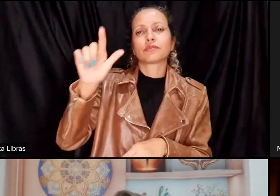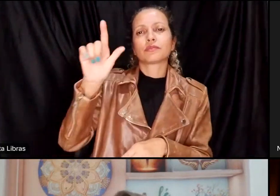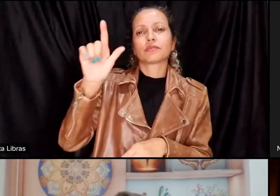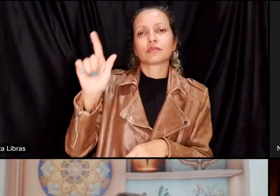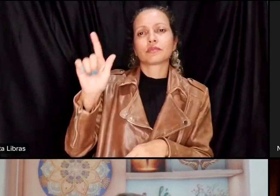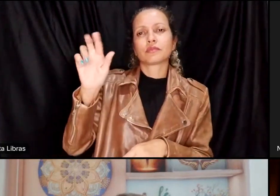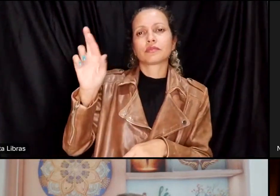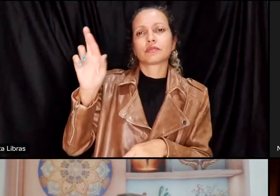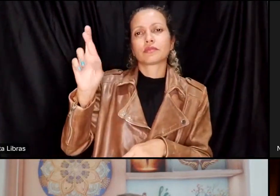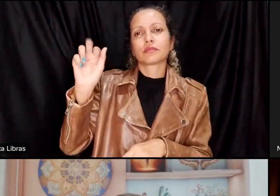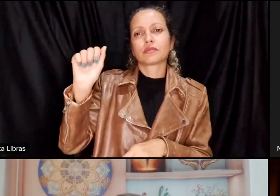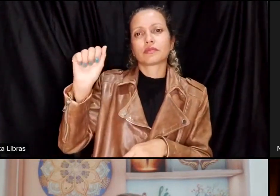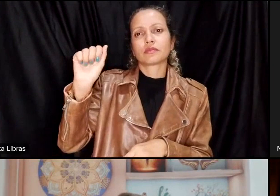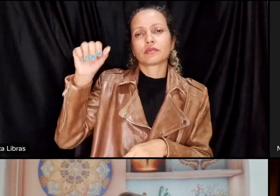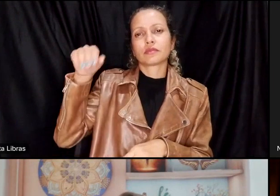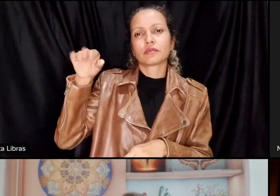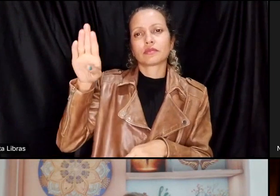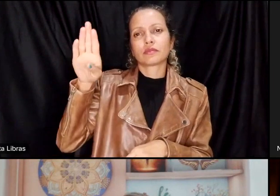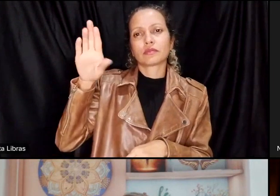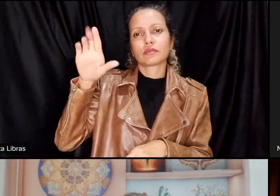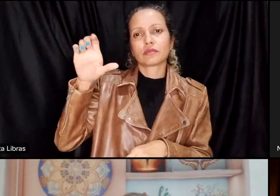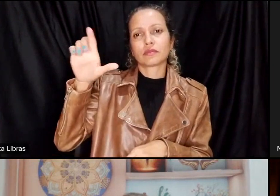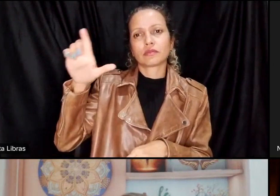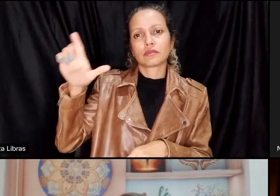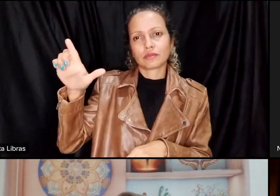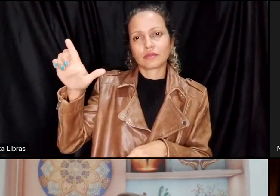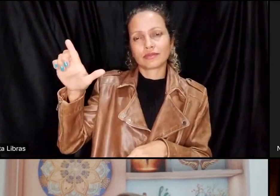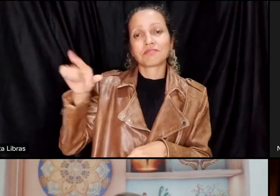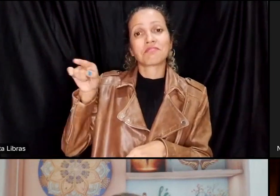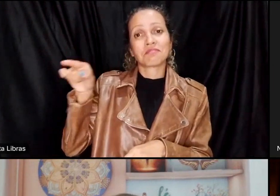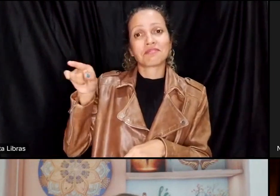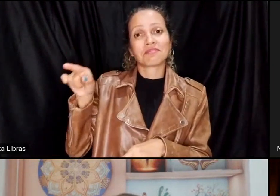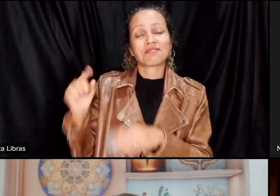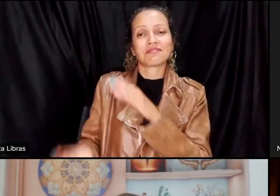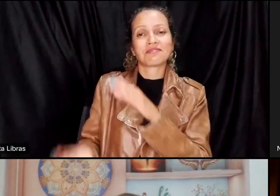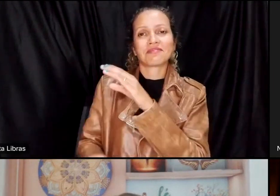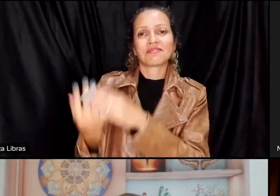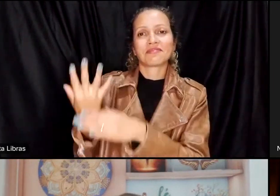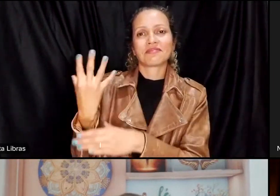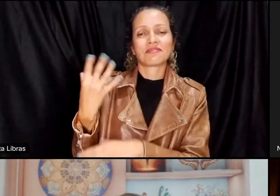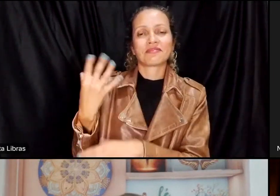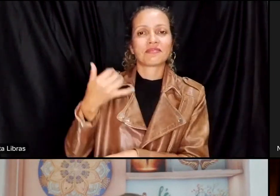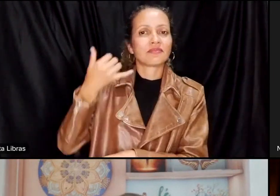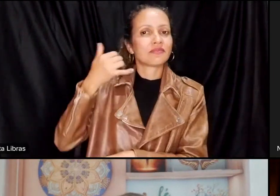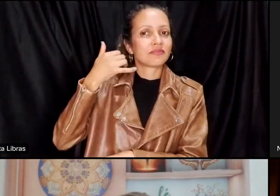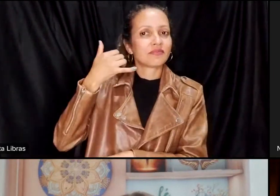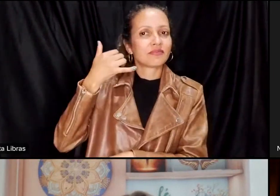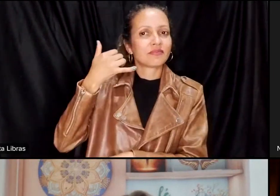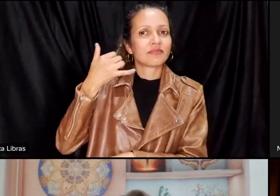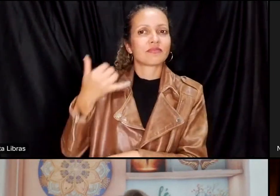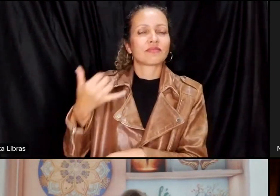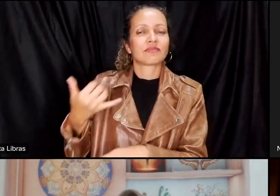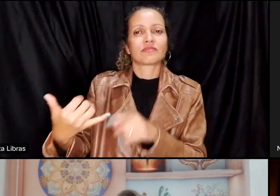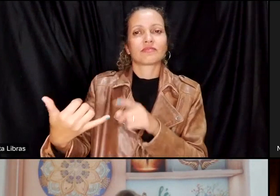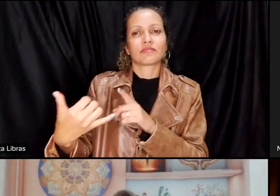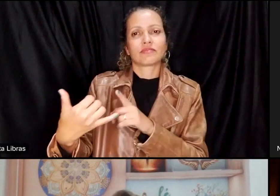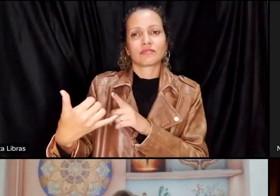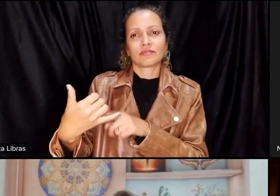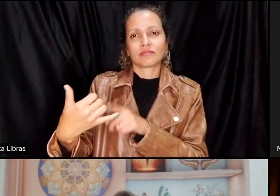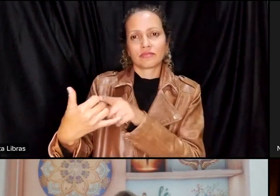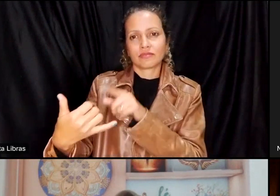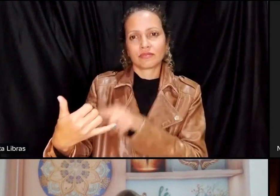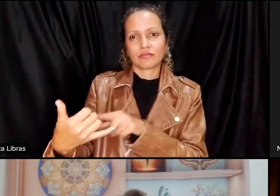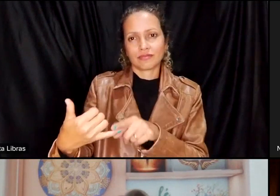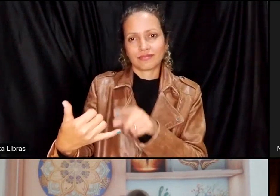foi que criou o telefone, que hoje é o que ajuda muito os surdos. Bom, mas enfim.